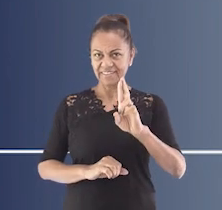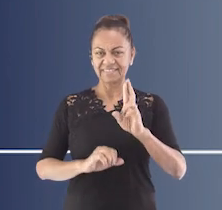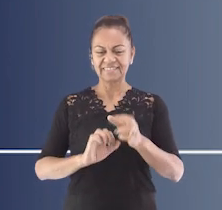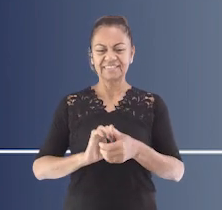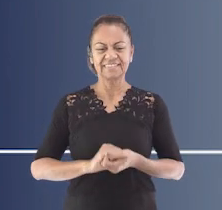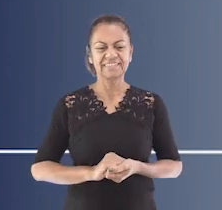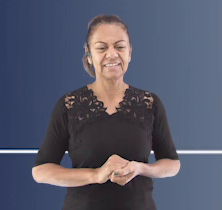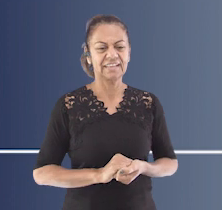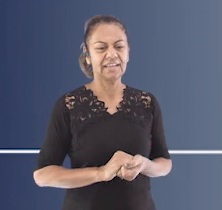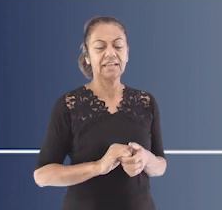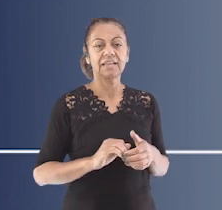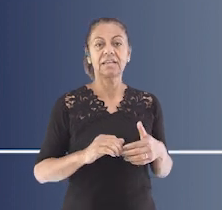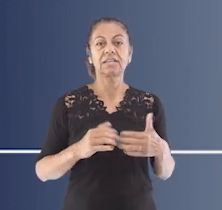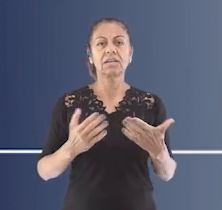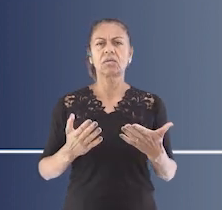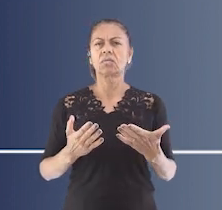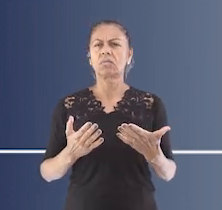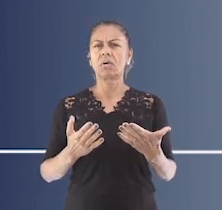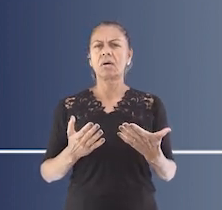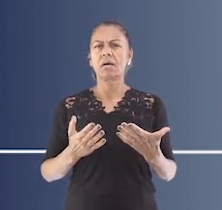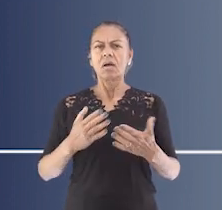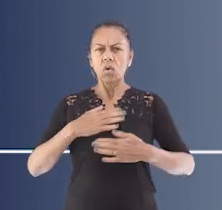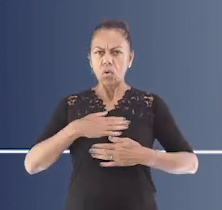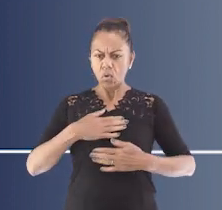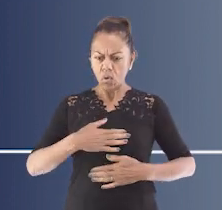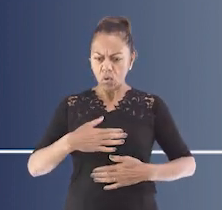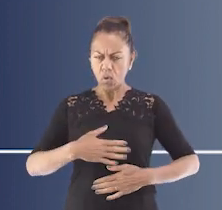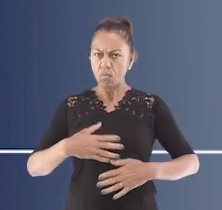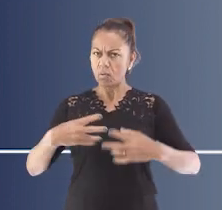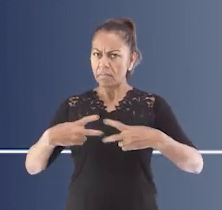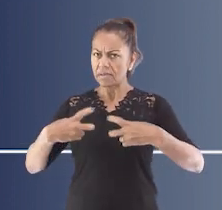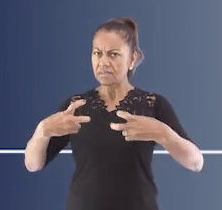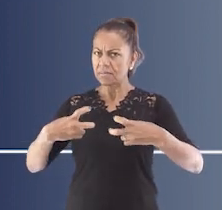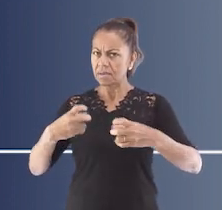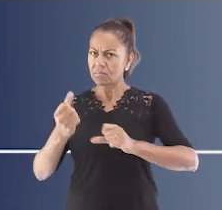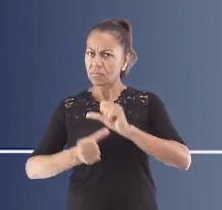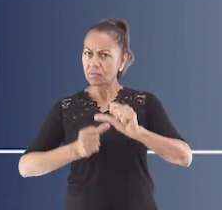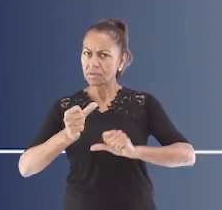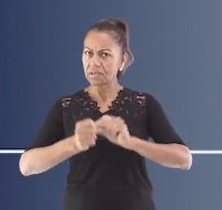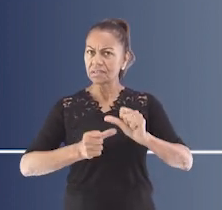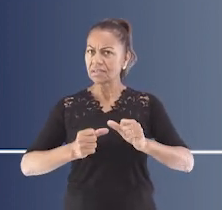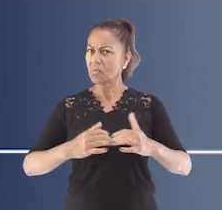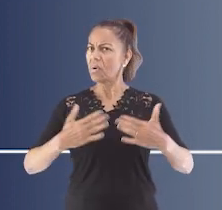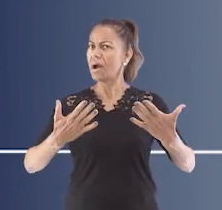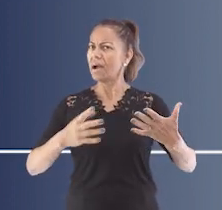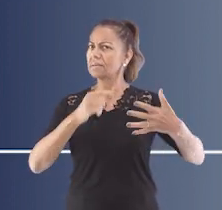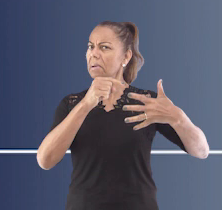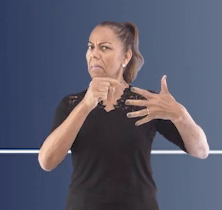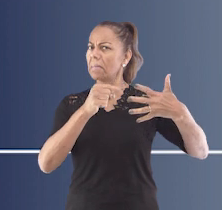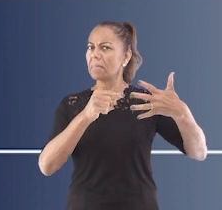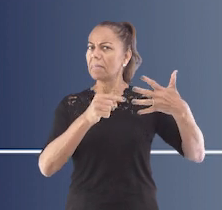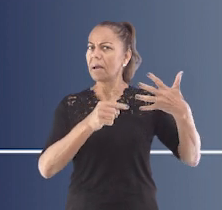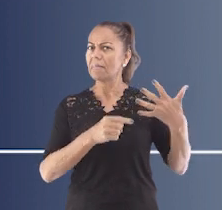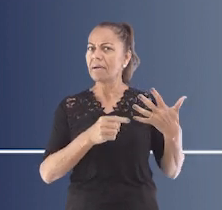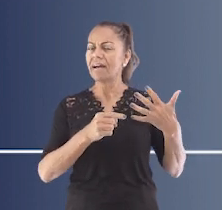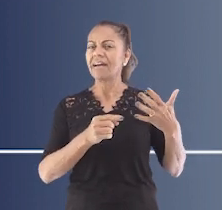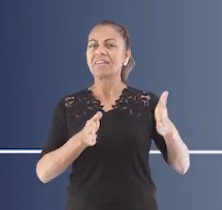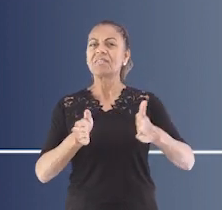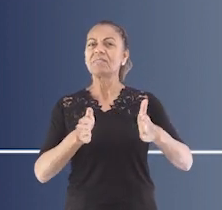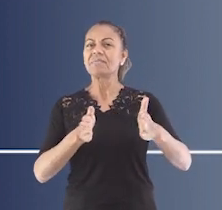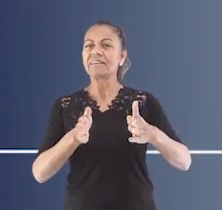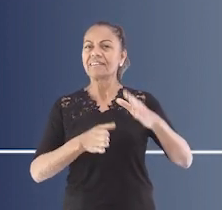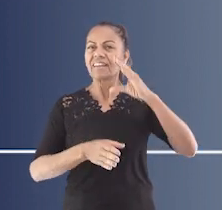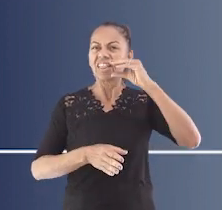Vamos corrigir a questão? Então, quais as mudanças podemos perceber no nosso corpo quando